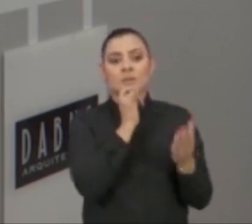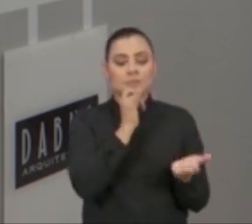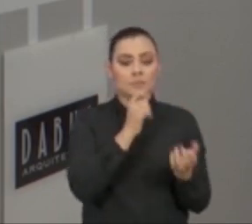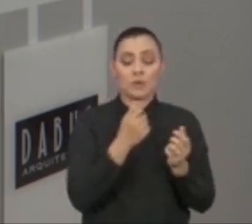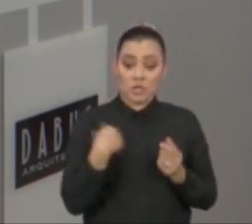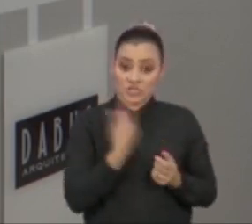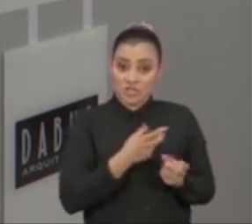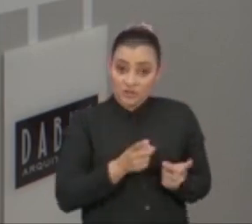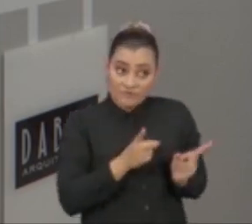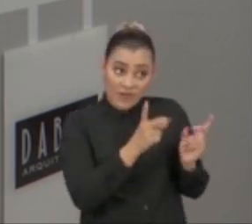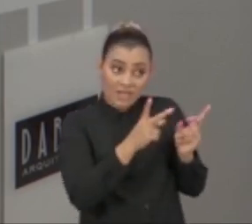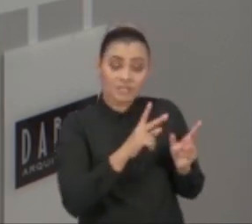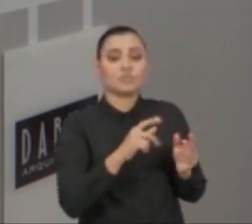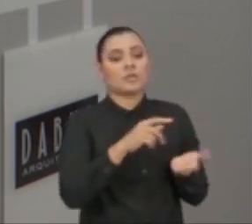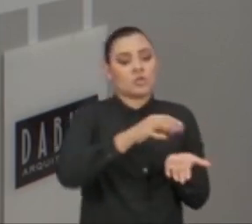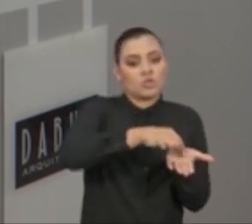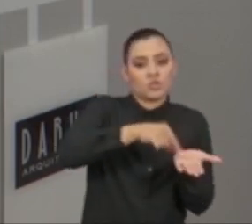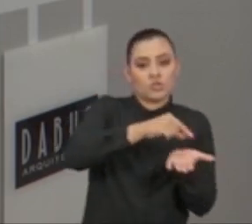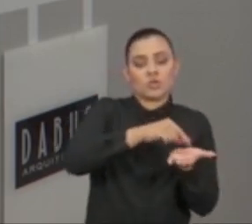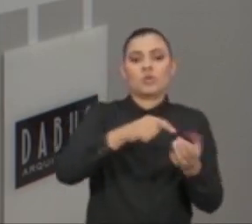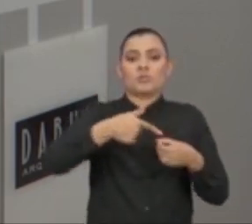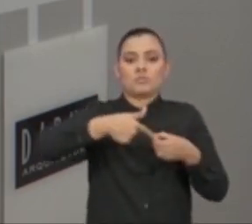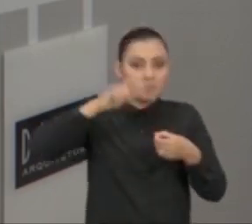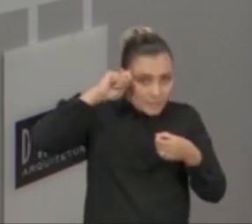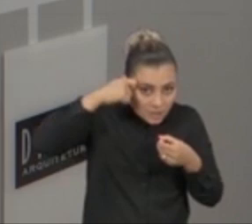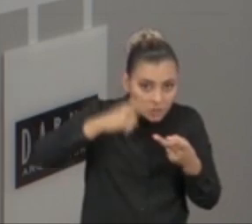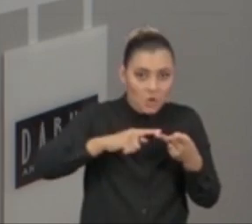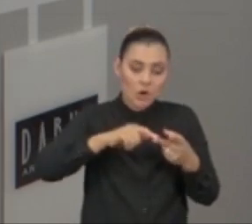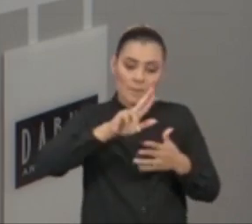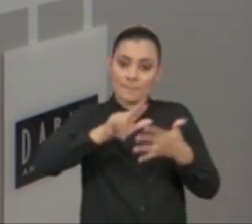soja, petróleo e carne são